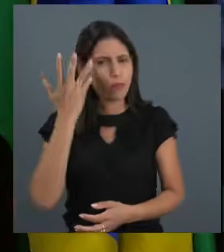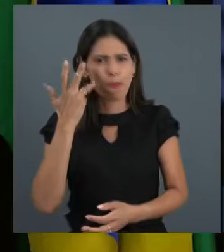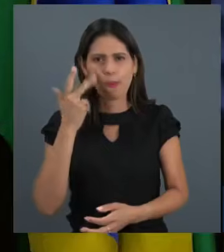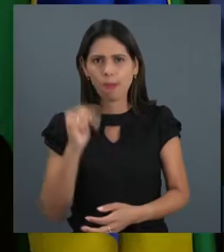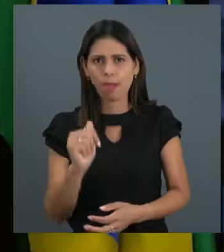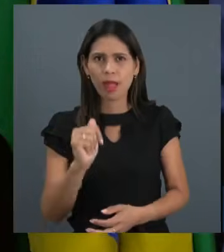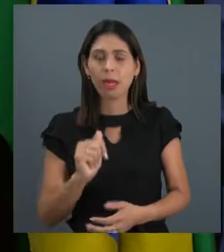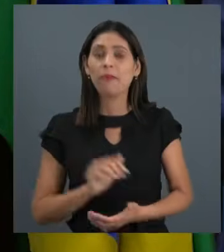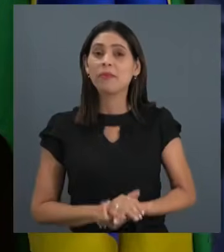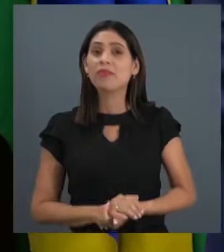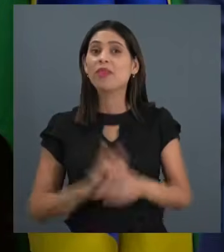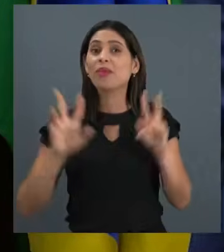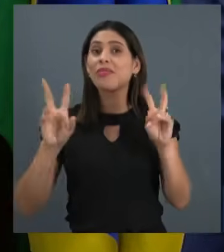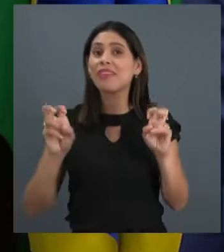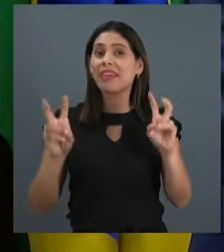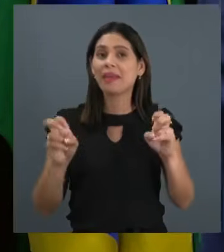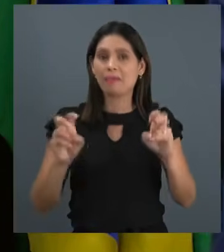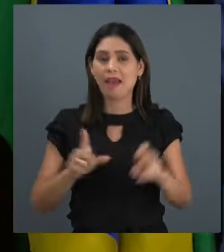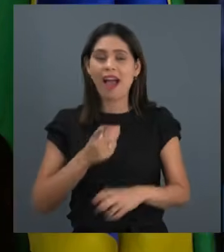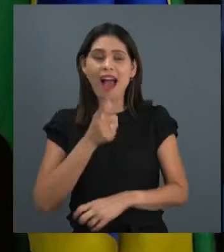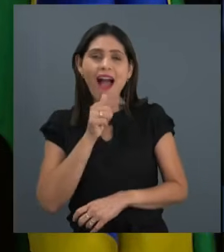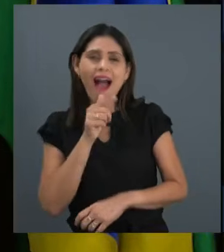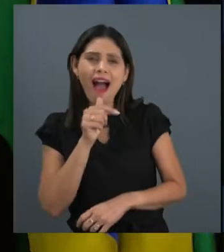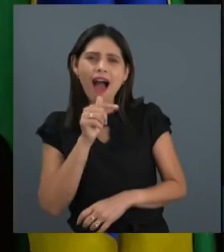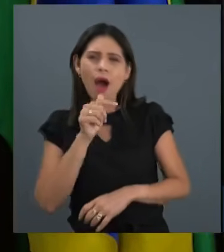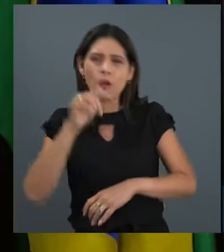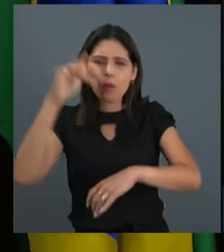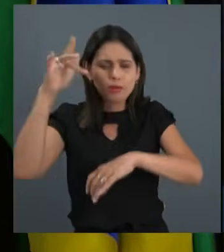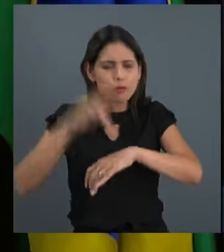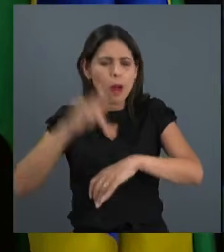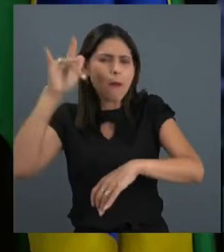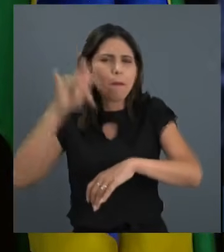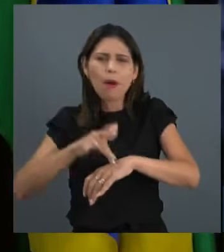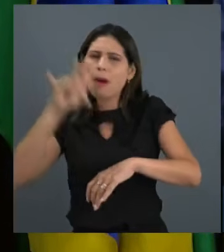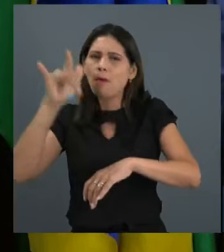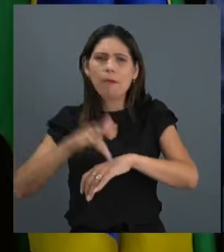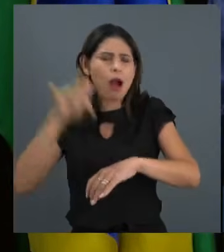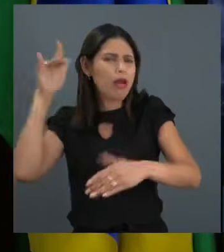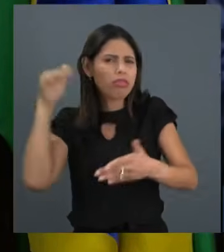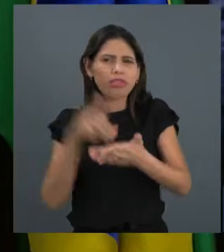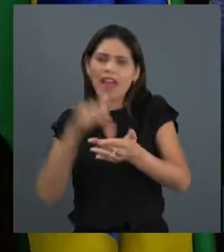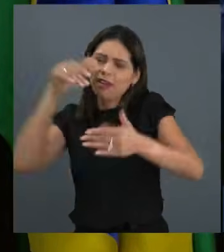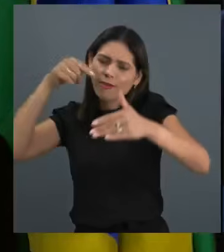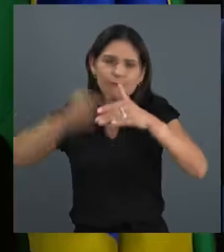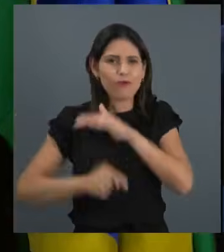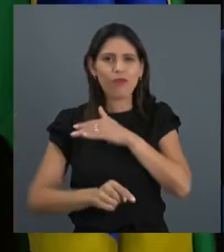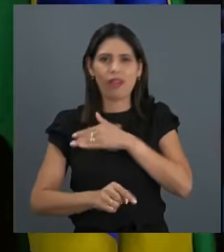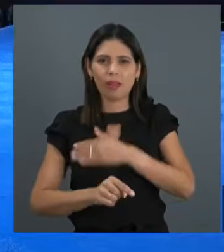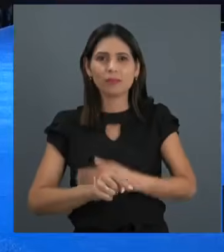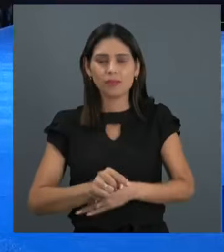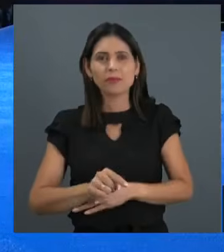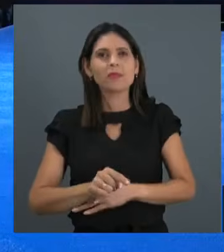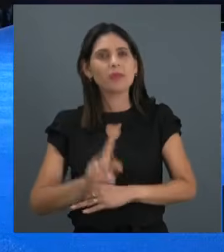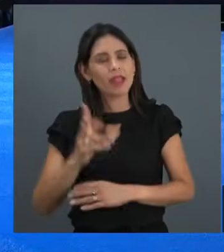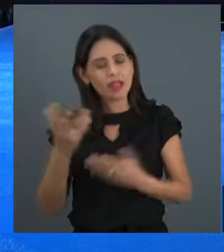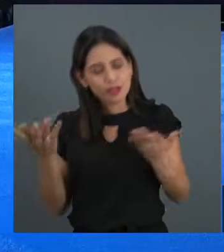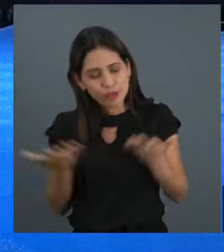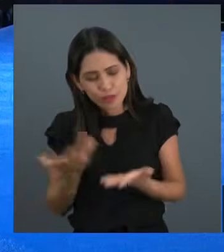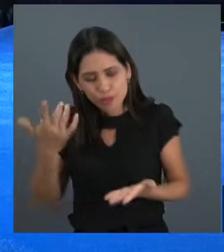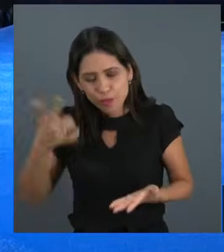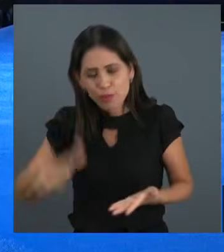água mole em pedra dura, tanto bate até que fora. Subo mais uma vez nessa tribuna bicentenária